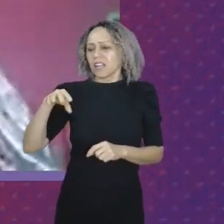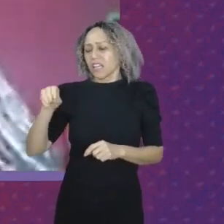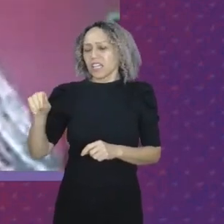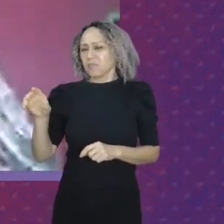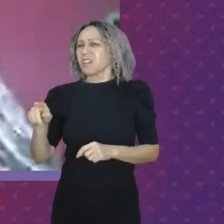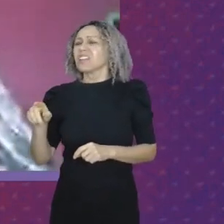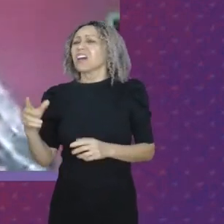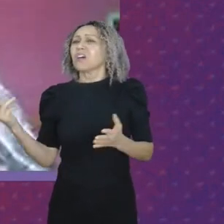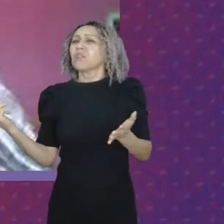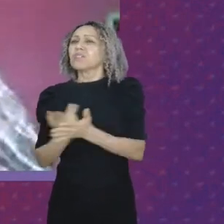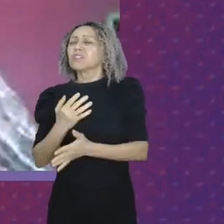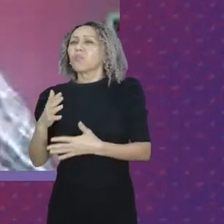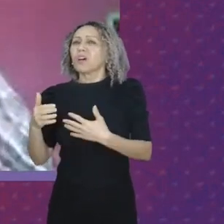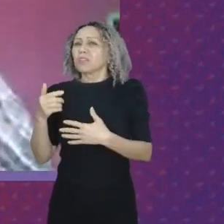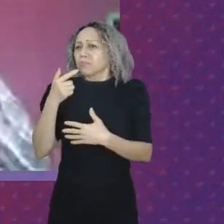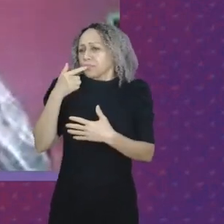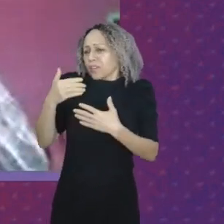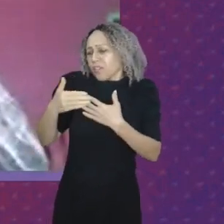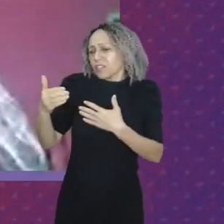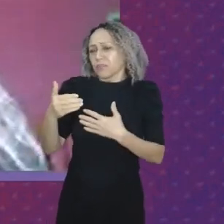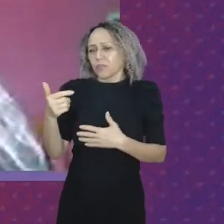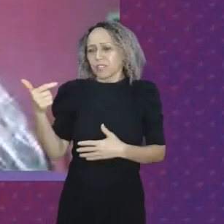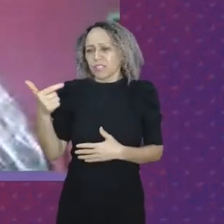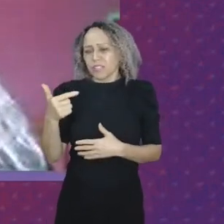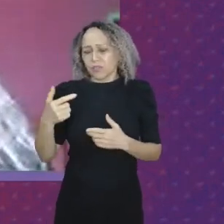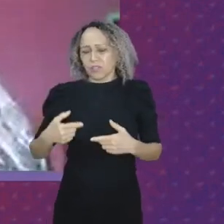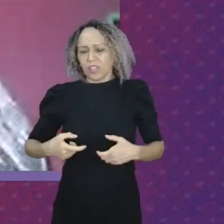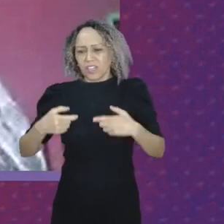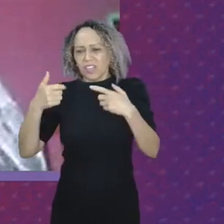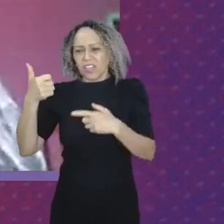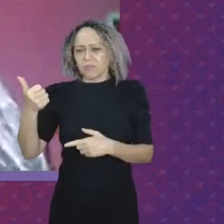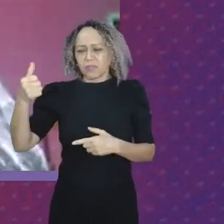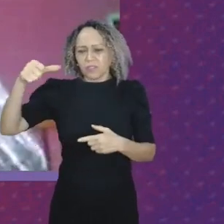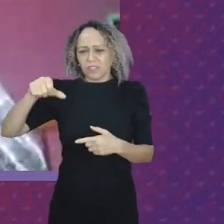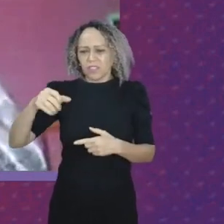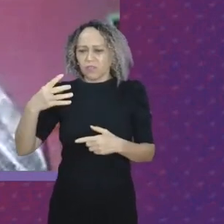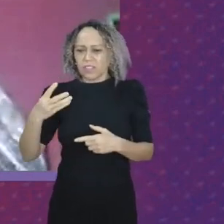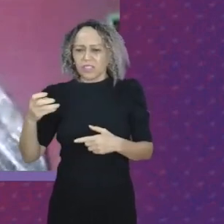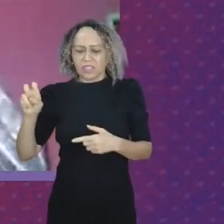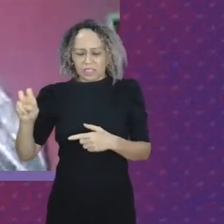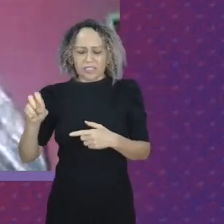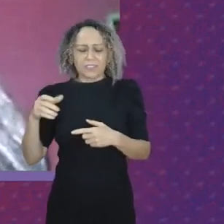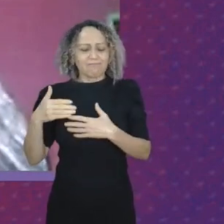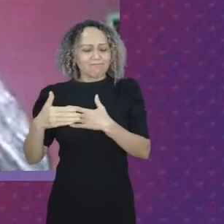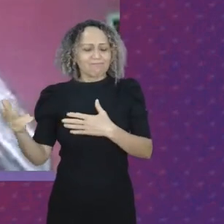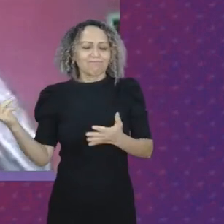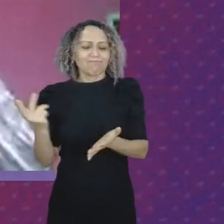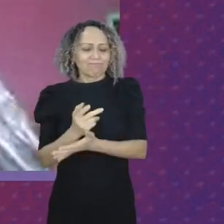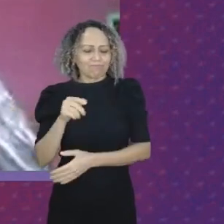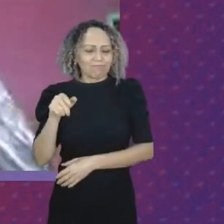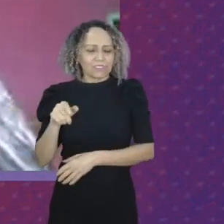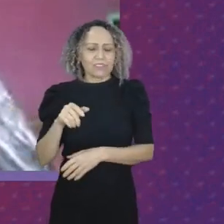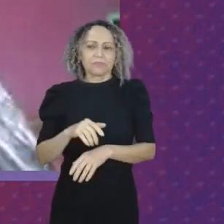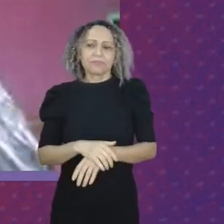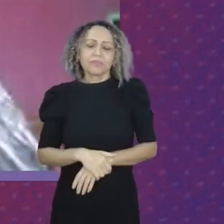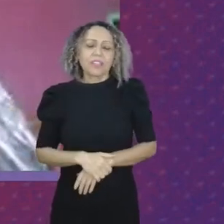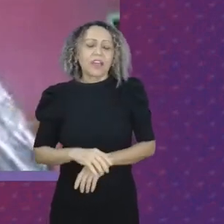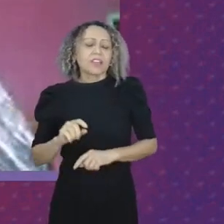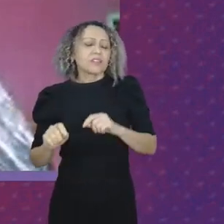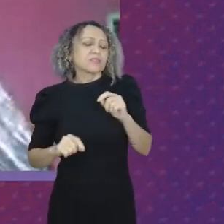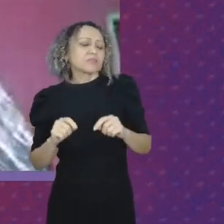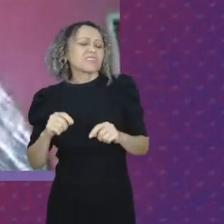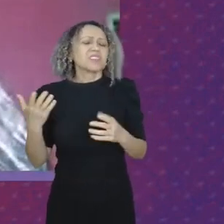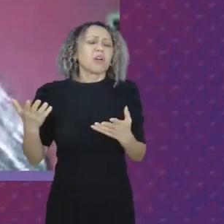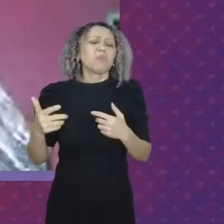disputas conceituais e teóricas do papel do Estado, se ele tem que ter bem-estar social ou não, acho que a gente tem que